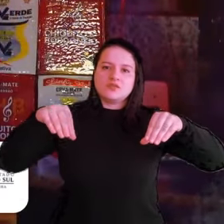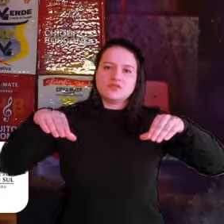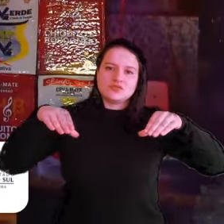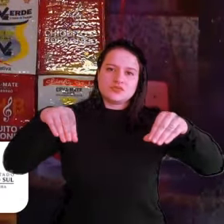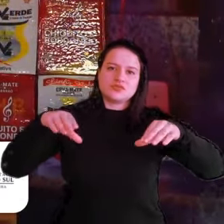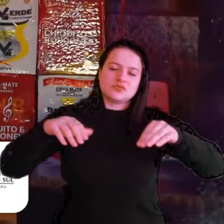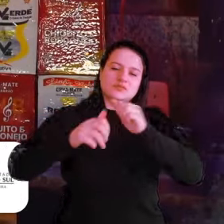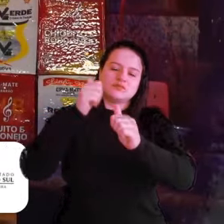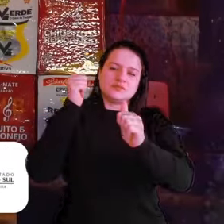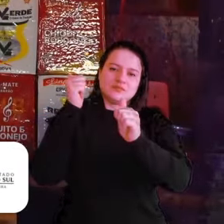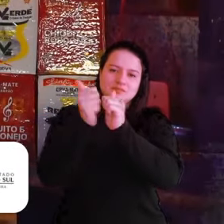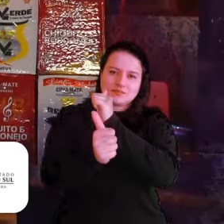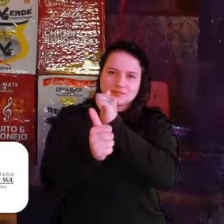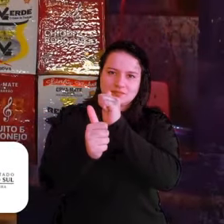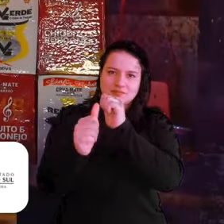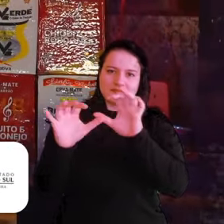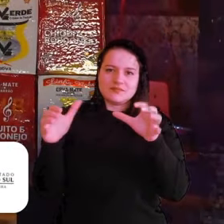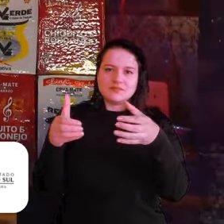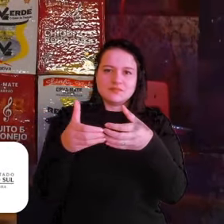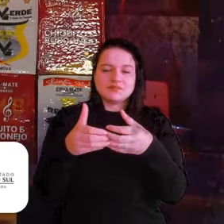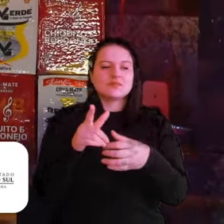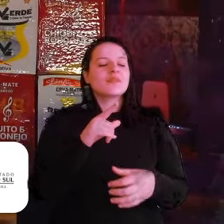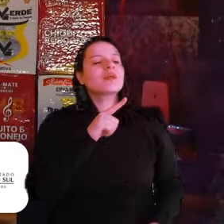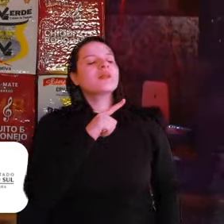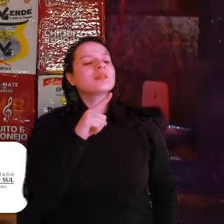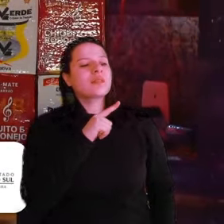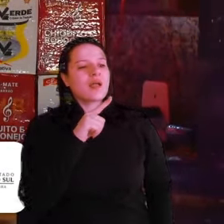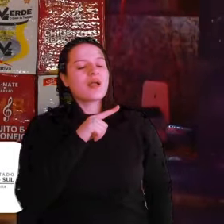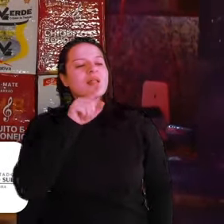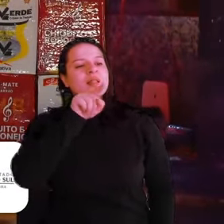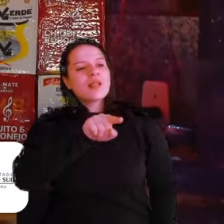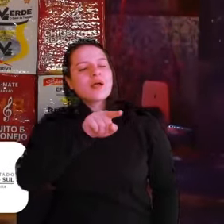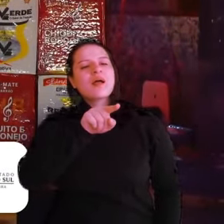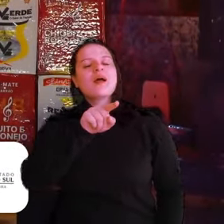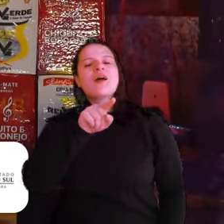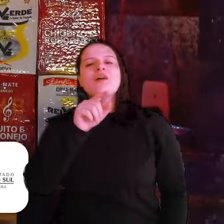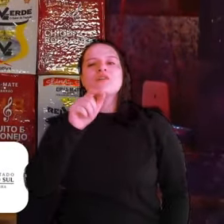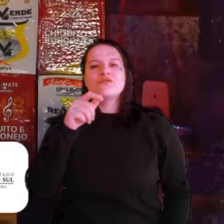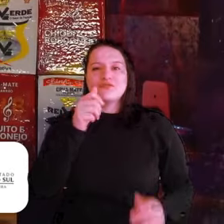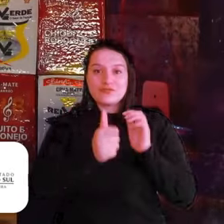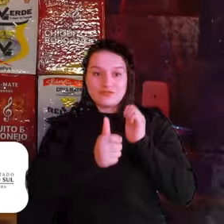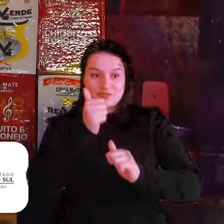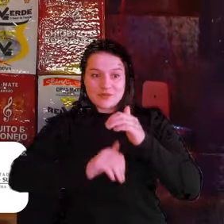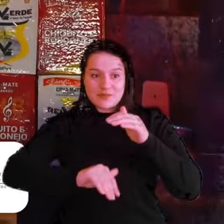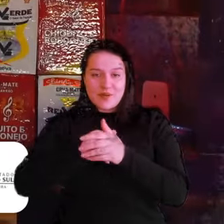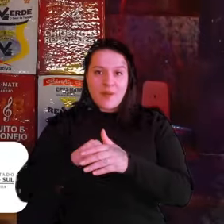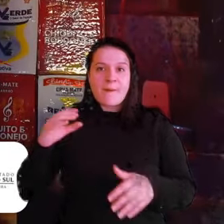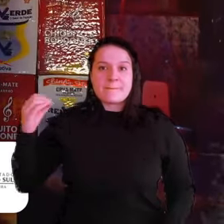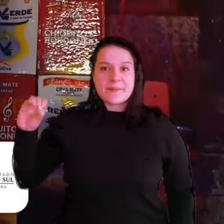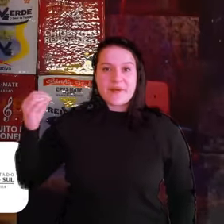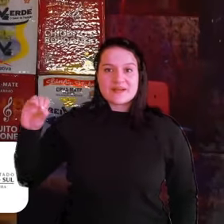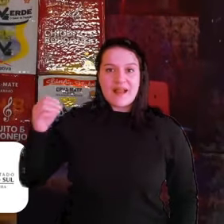massagista do Esporte Clube, como é que é? Do Grêmio, Grêmio Futebol Porto Alegre. Esse aí. Inclusive,